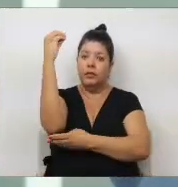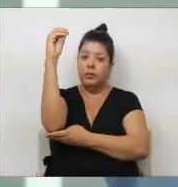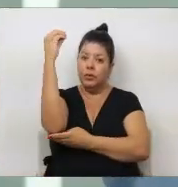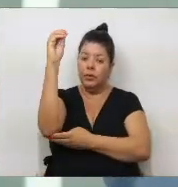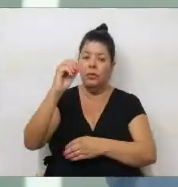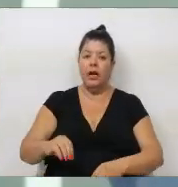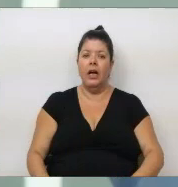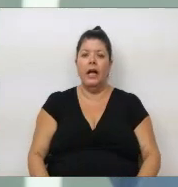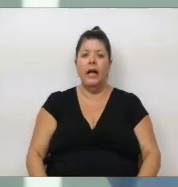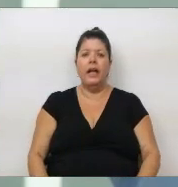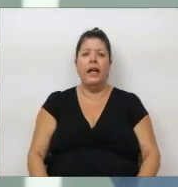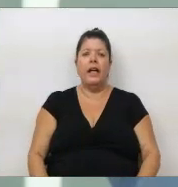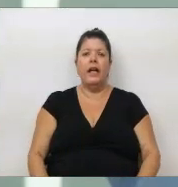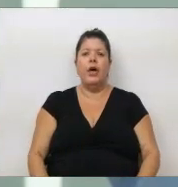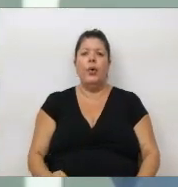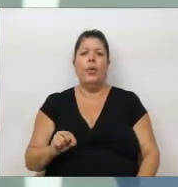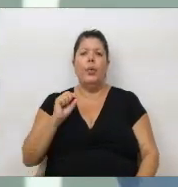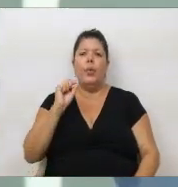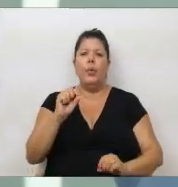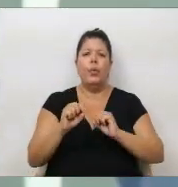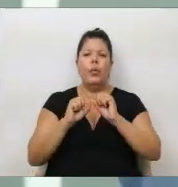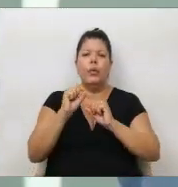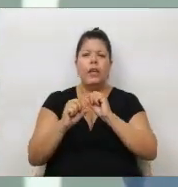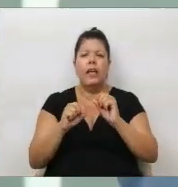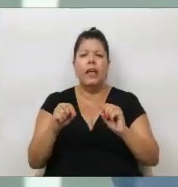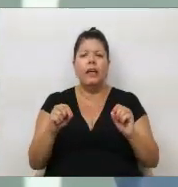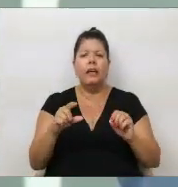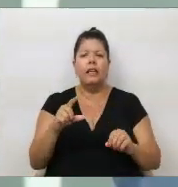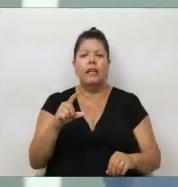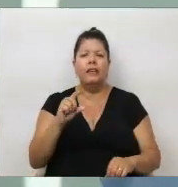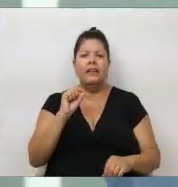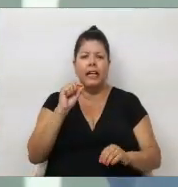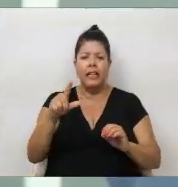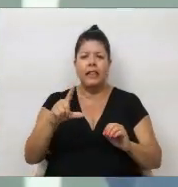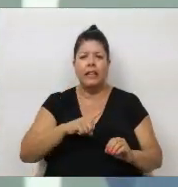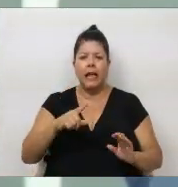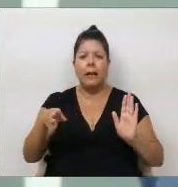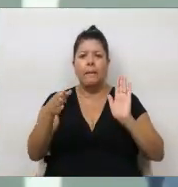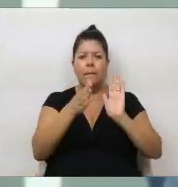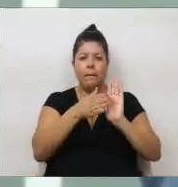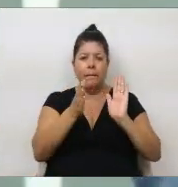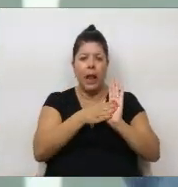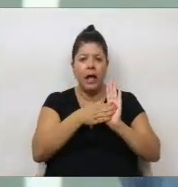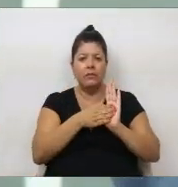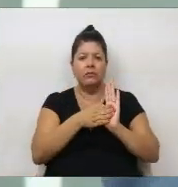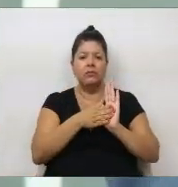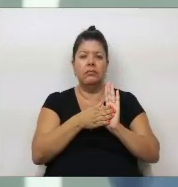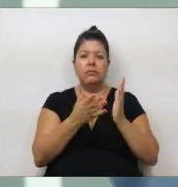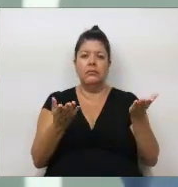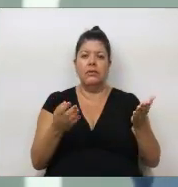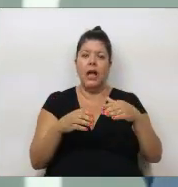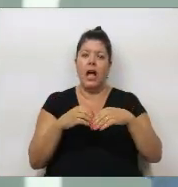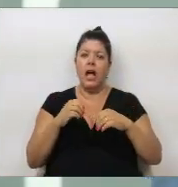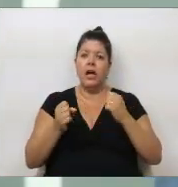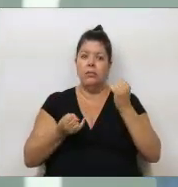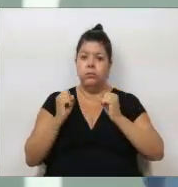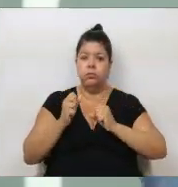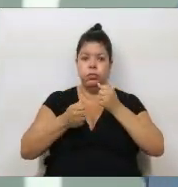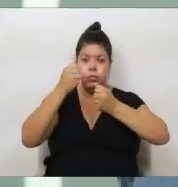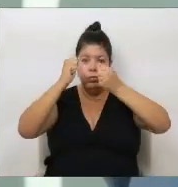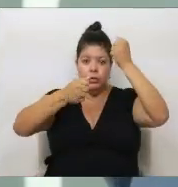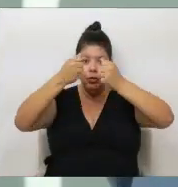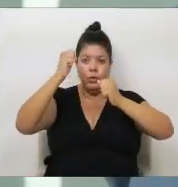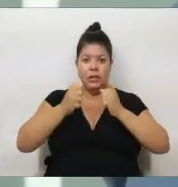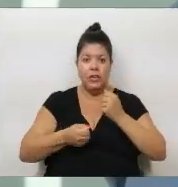trade portuário, também vocês têm planos para o condomínio industrial de Imbituba, aquela parte que vai